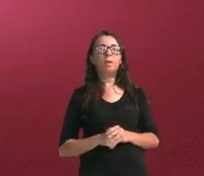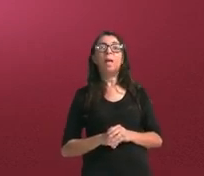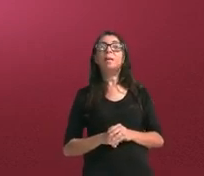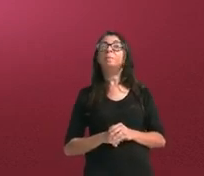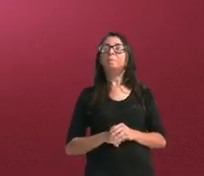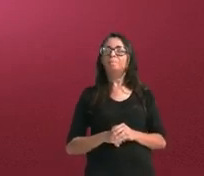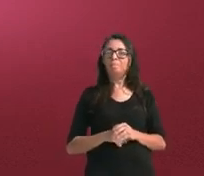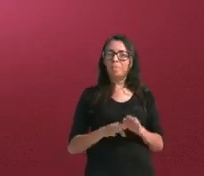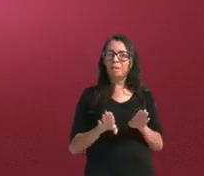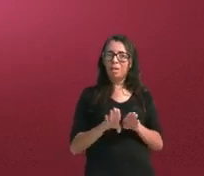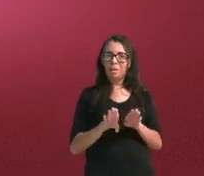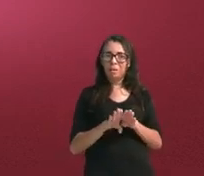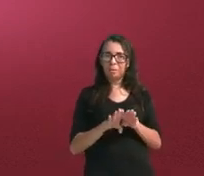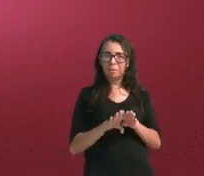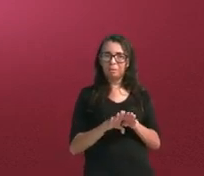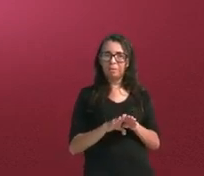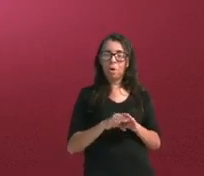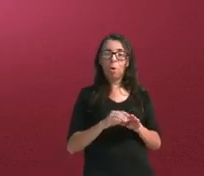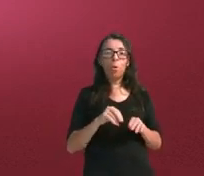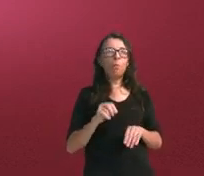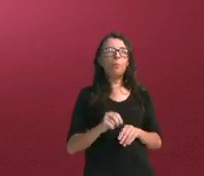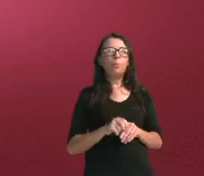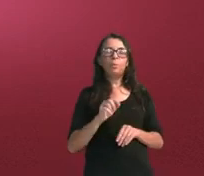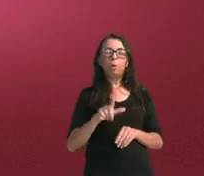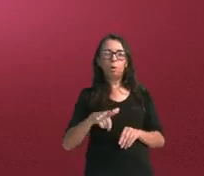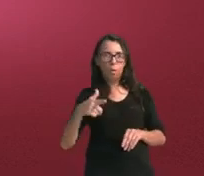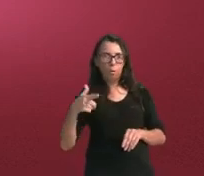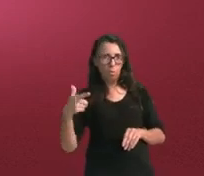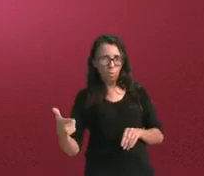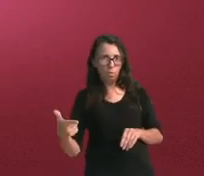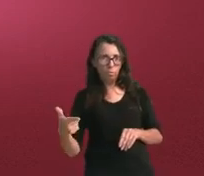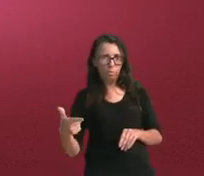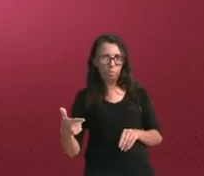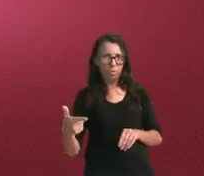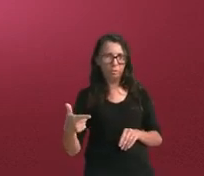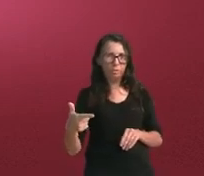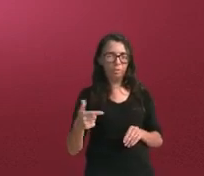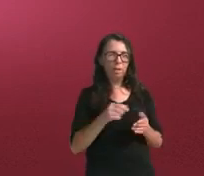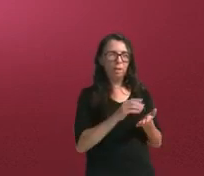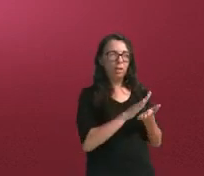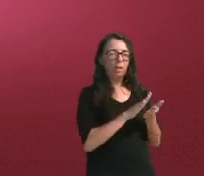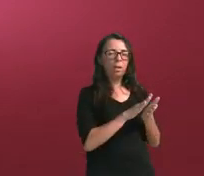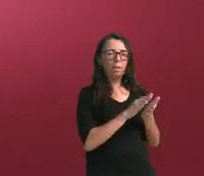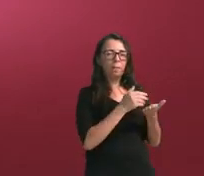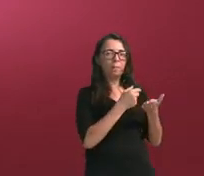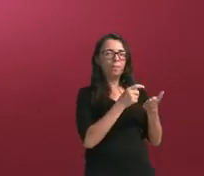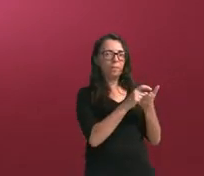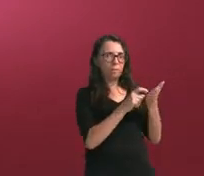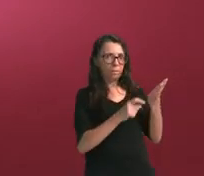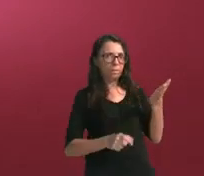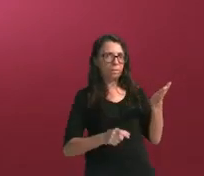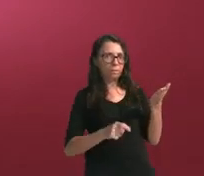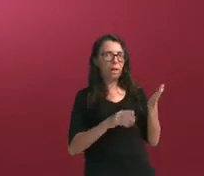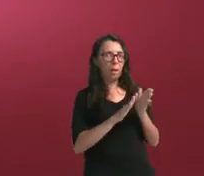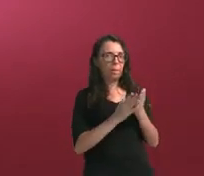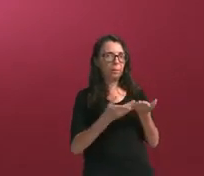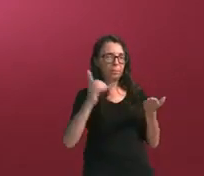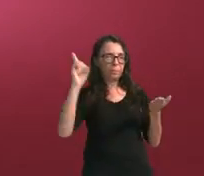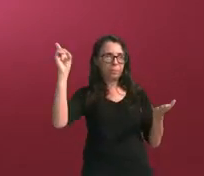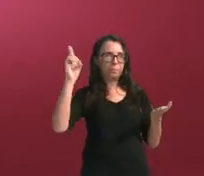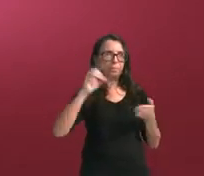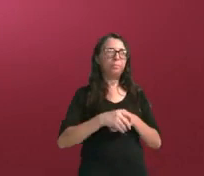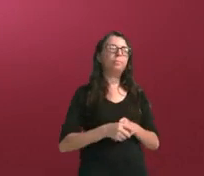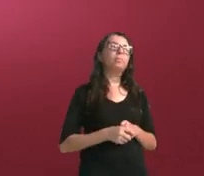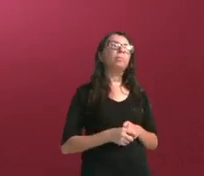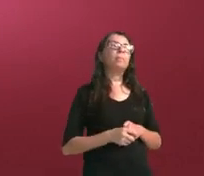o deserto, o povo começou também a murmurar que não tinha água para beber, lá no Egito tinha